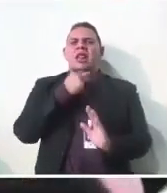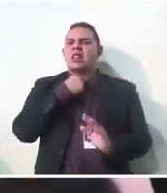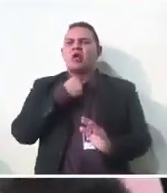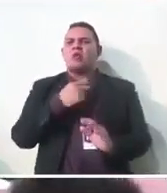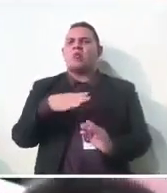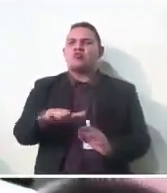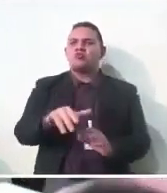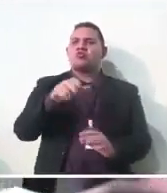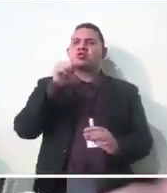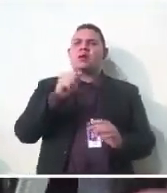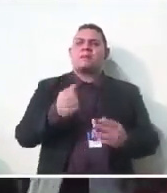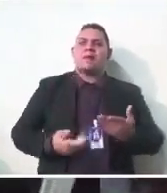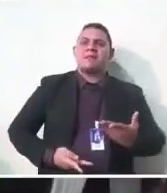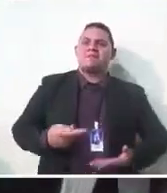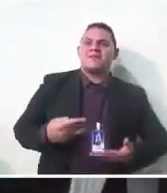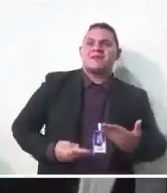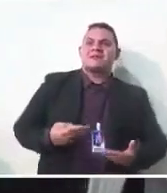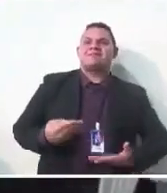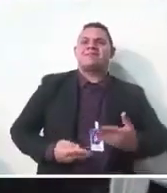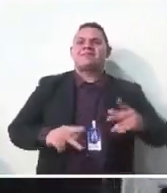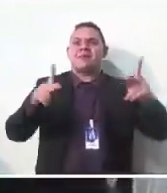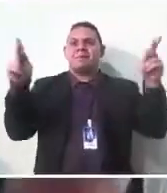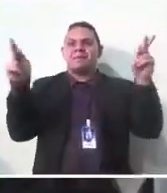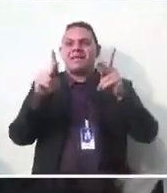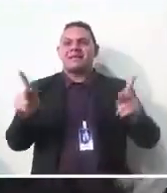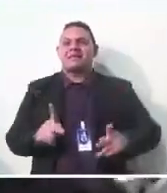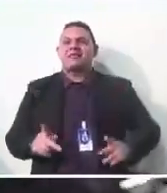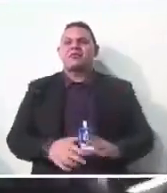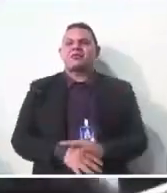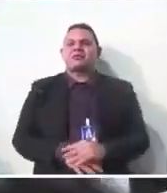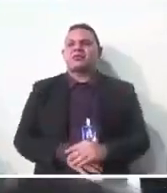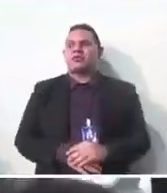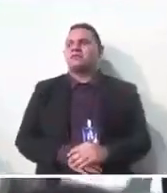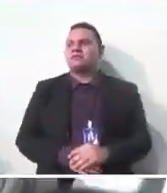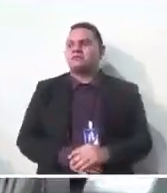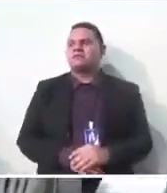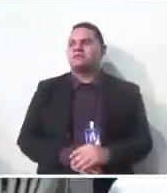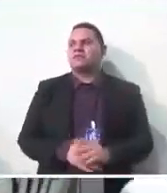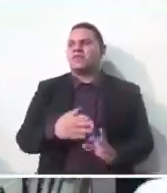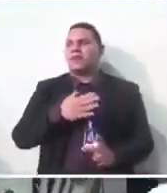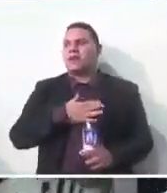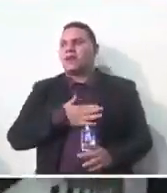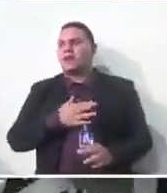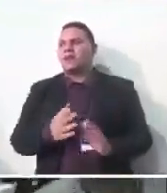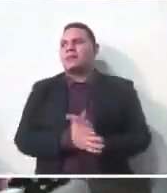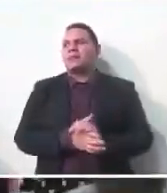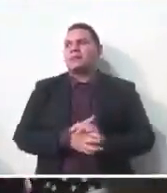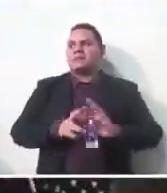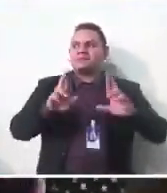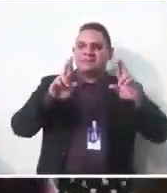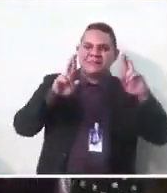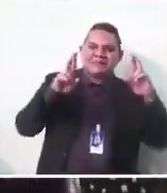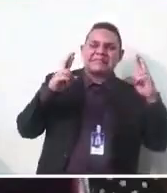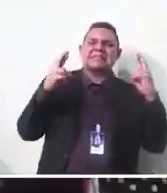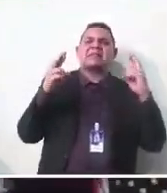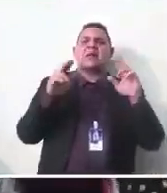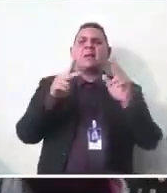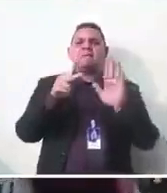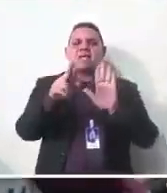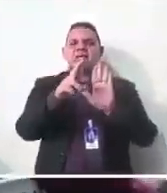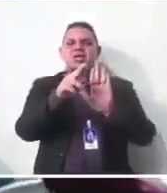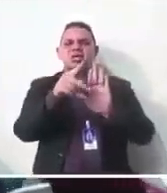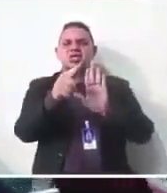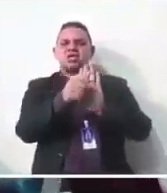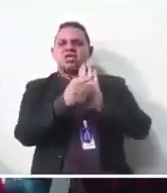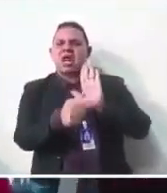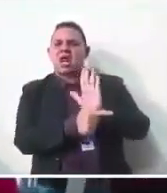fui chamado para ser pentecostal. A minha identidade é pentecostal. Cadê a geração pentecostal? Ainda tem. Ainda tem, deixa eu